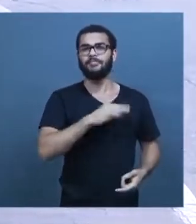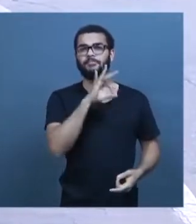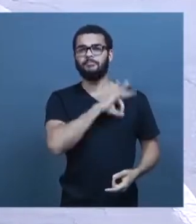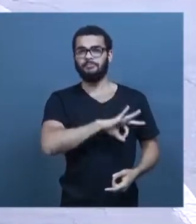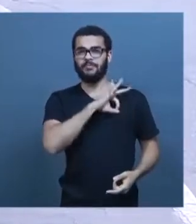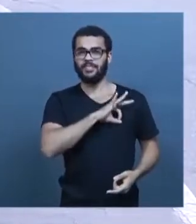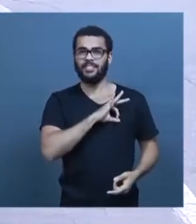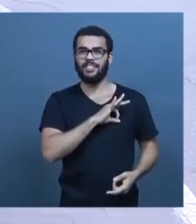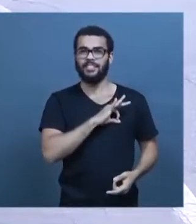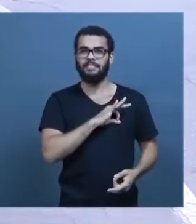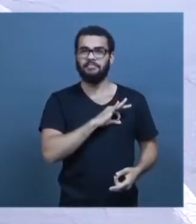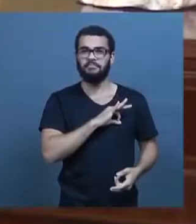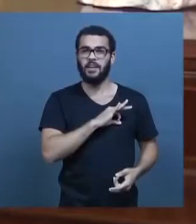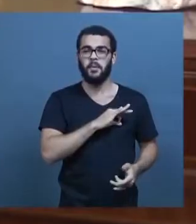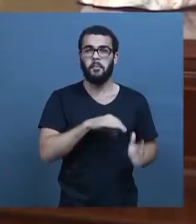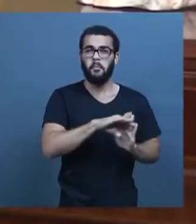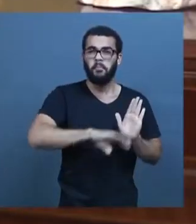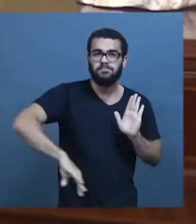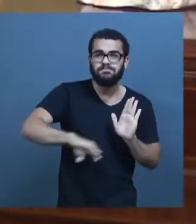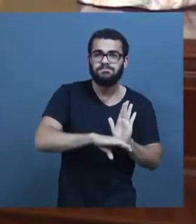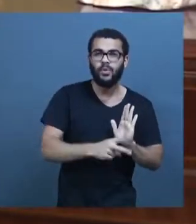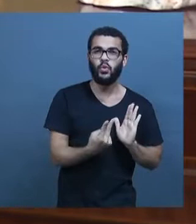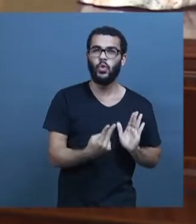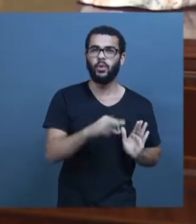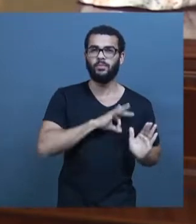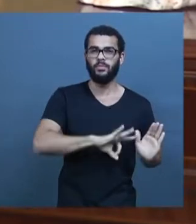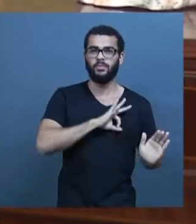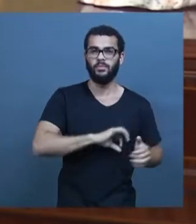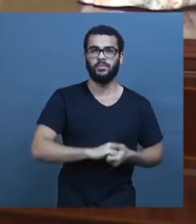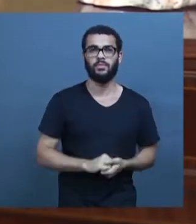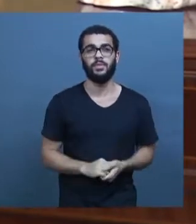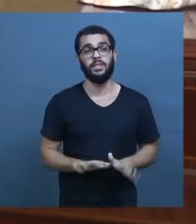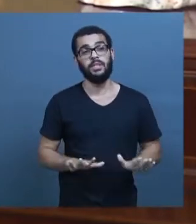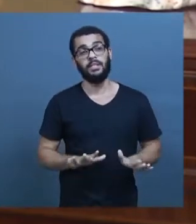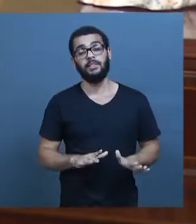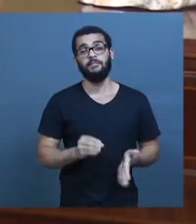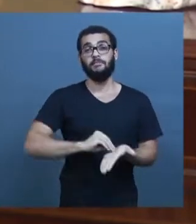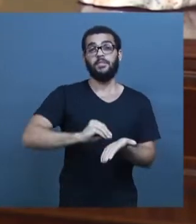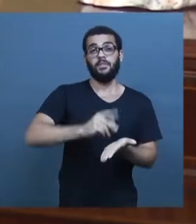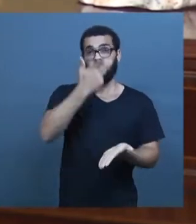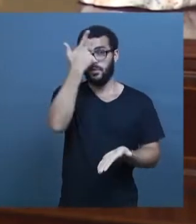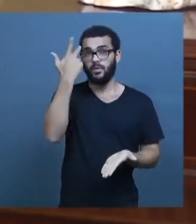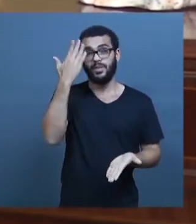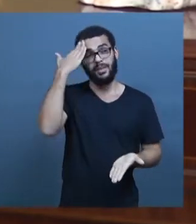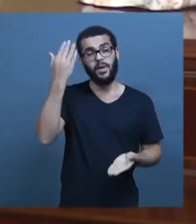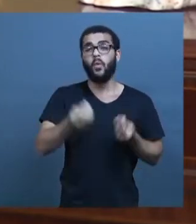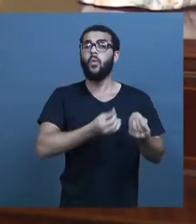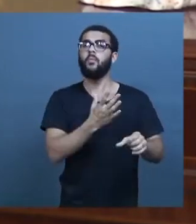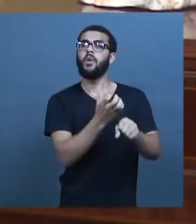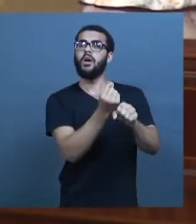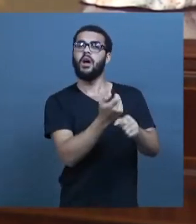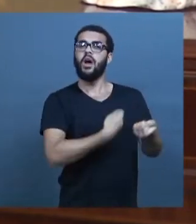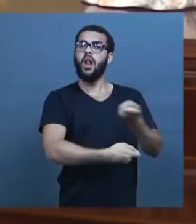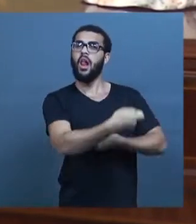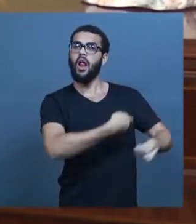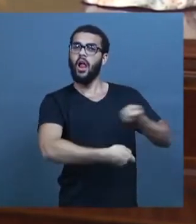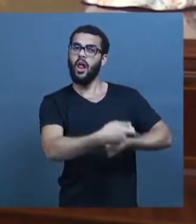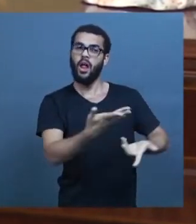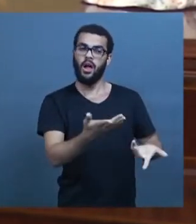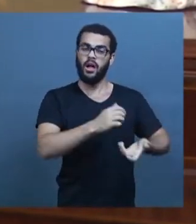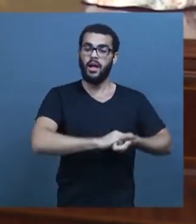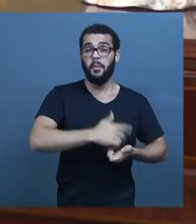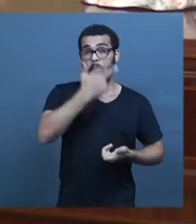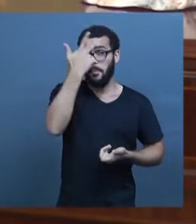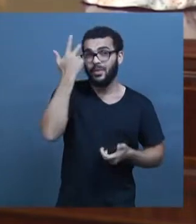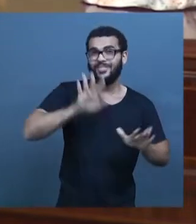a 2 salários mínimos. É um problema, vamos dizer, de educação financeira. As pessoas acabam não sabendo se planejar